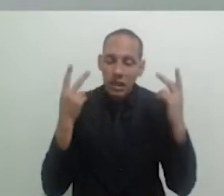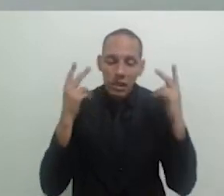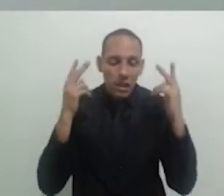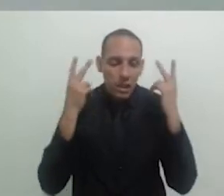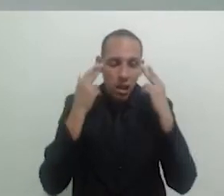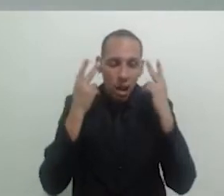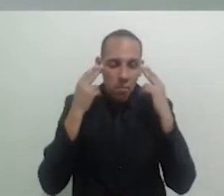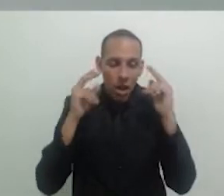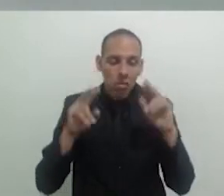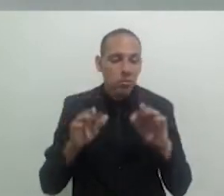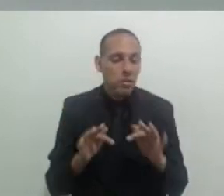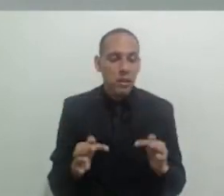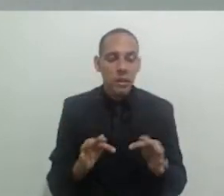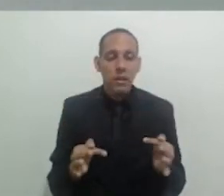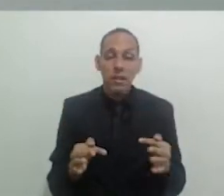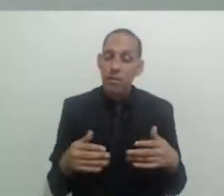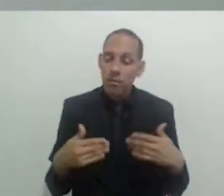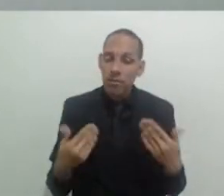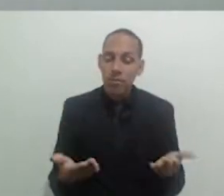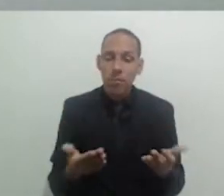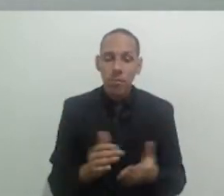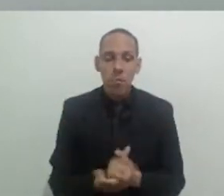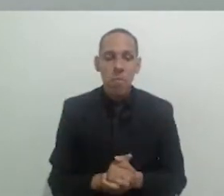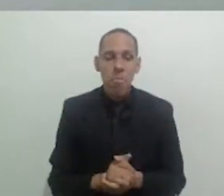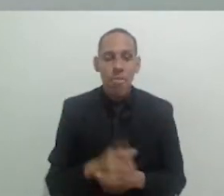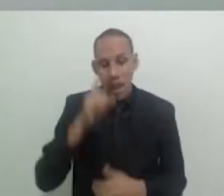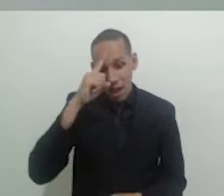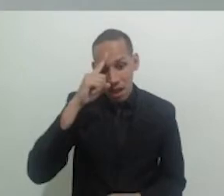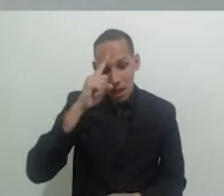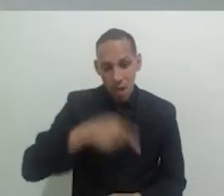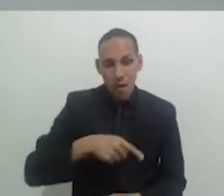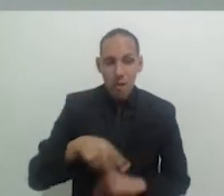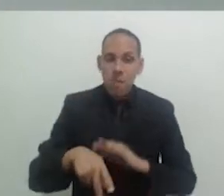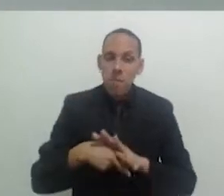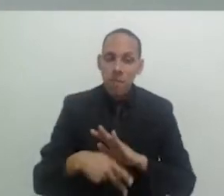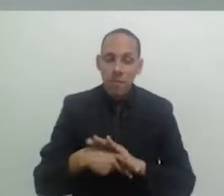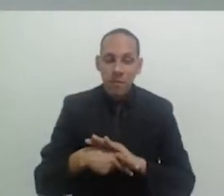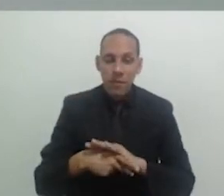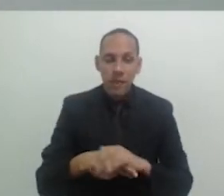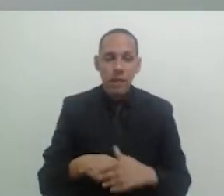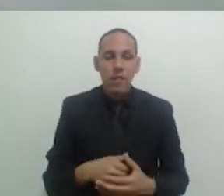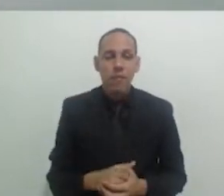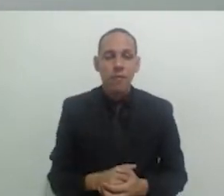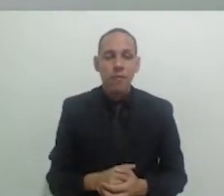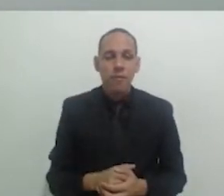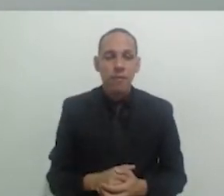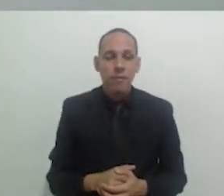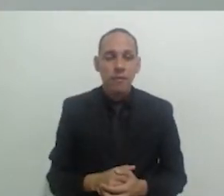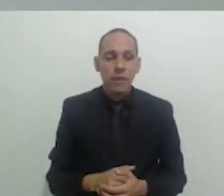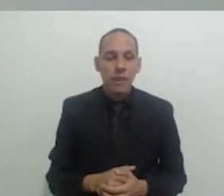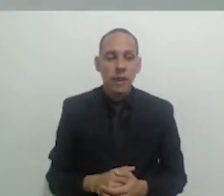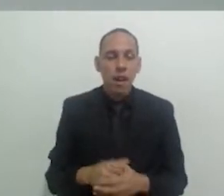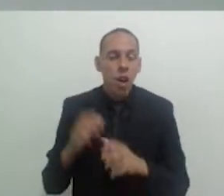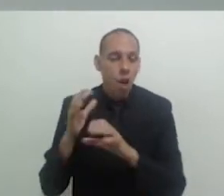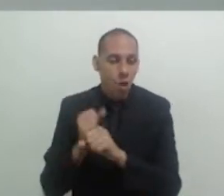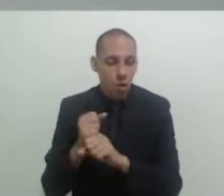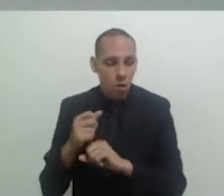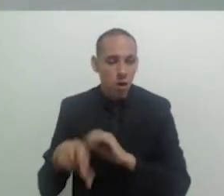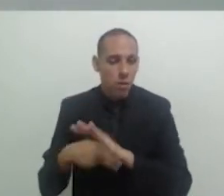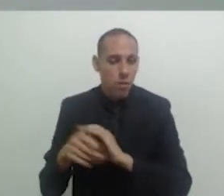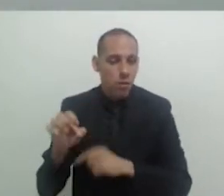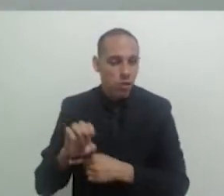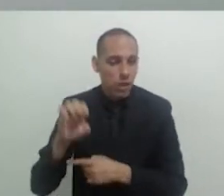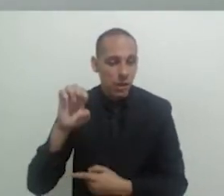obstante, observo que a ordem emanada do colegiado de contas do Estado, da forma como